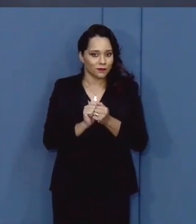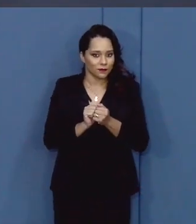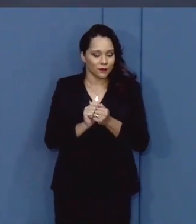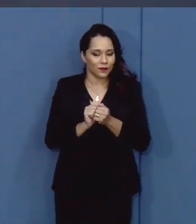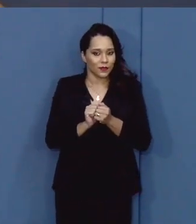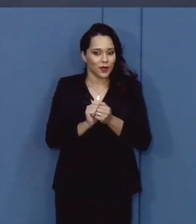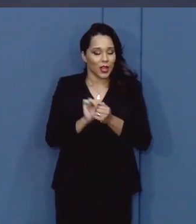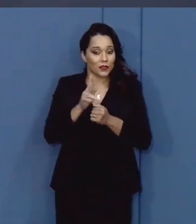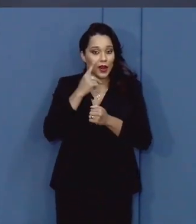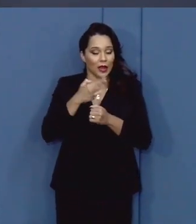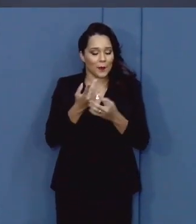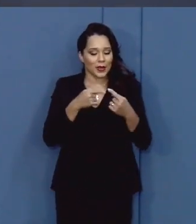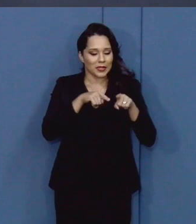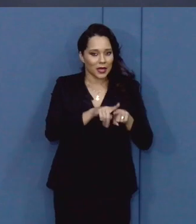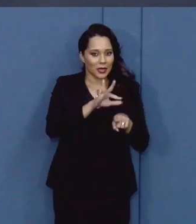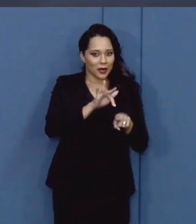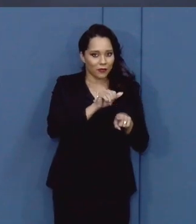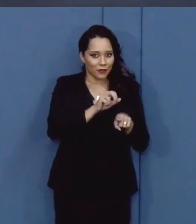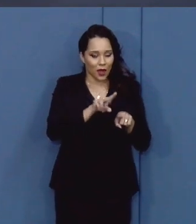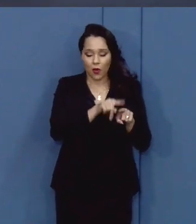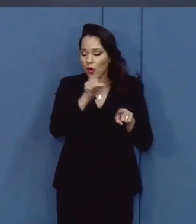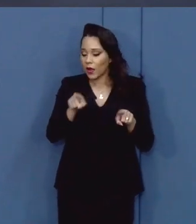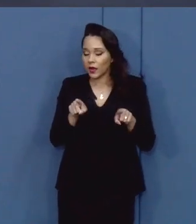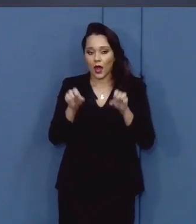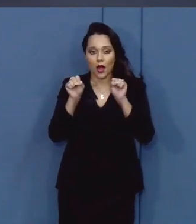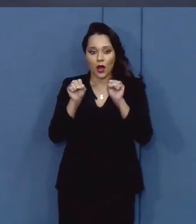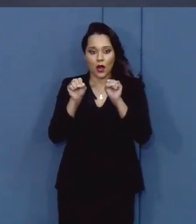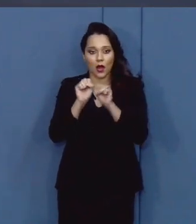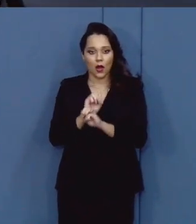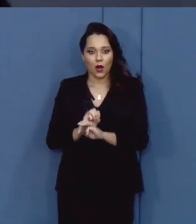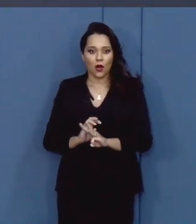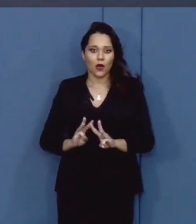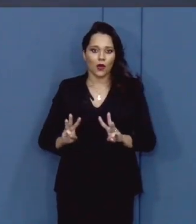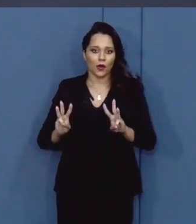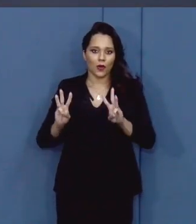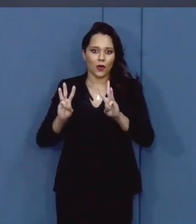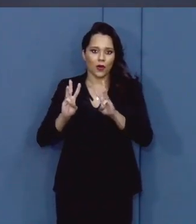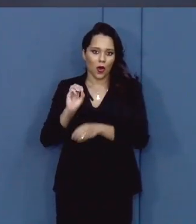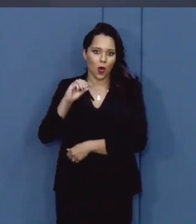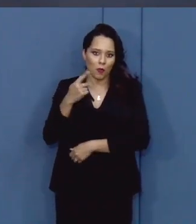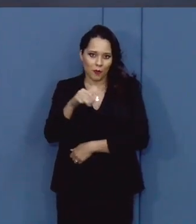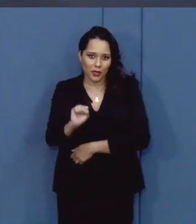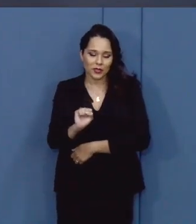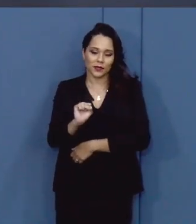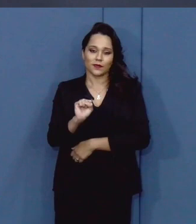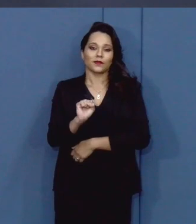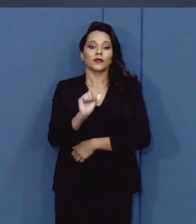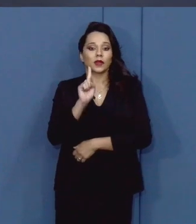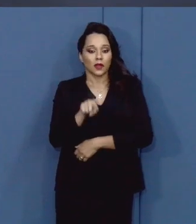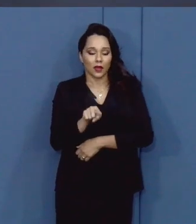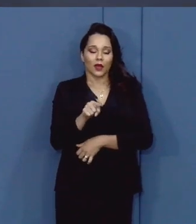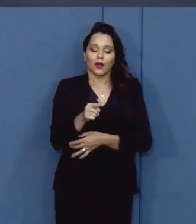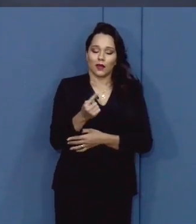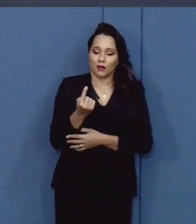a parceria entre a FAO e a Organização Mundial da Saúde e a Organização Pan-Americana da Saúde, que é